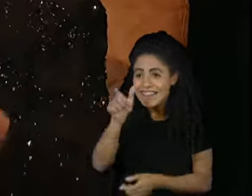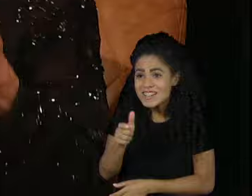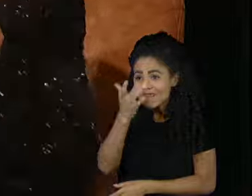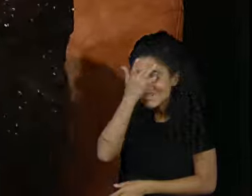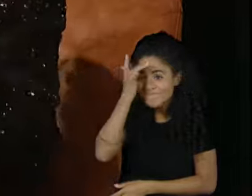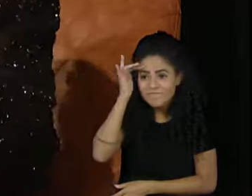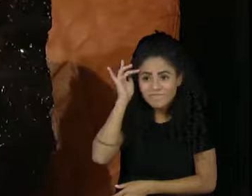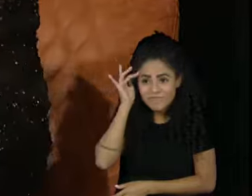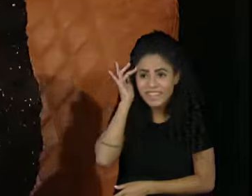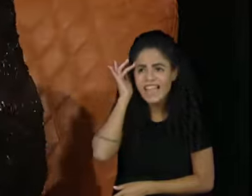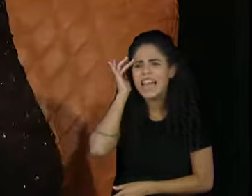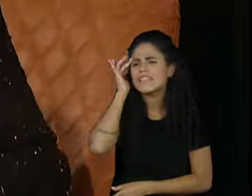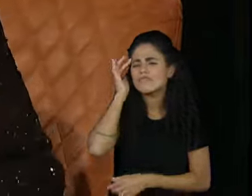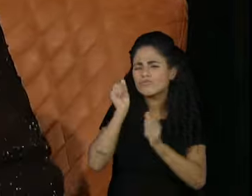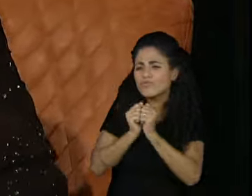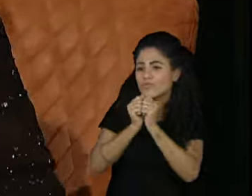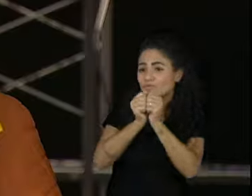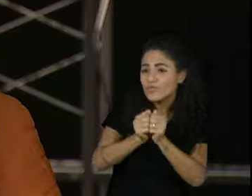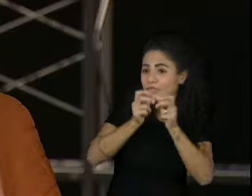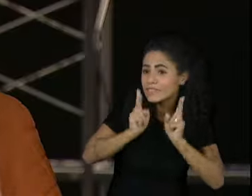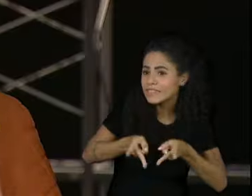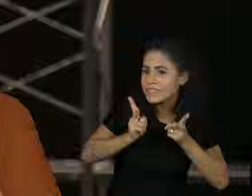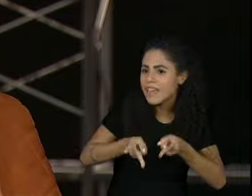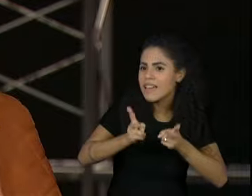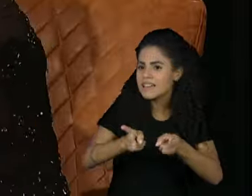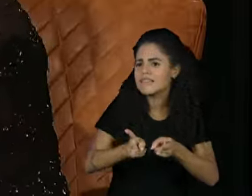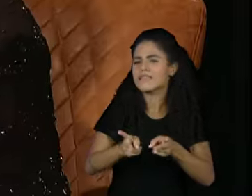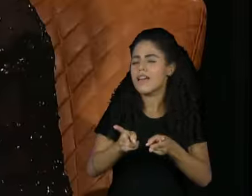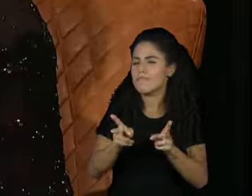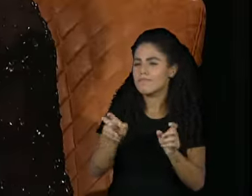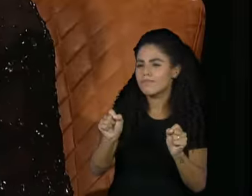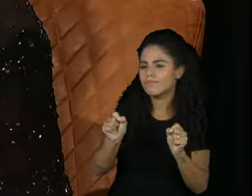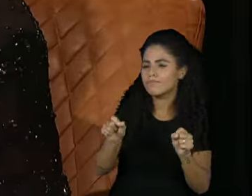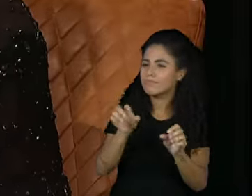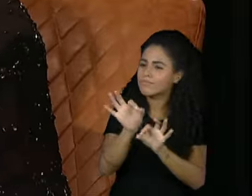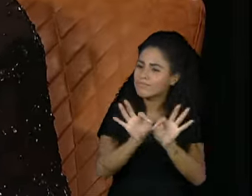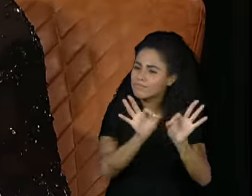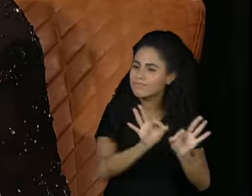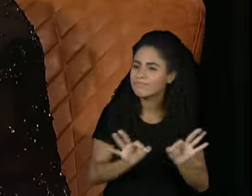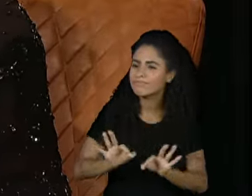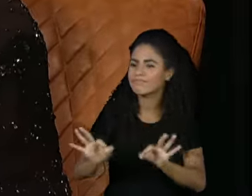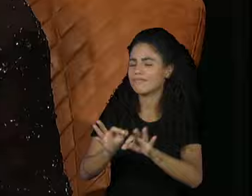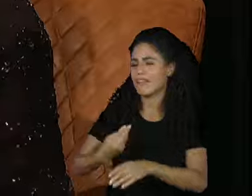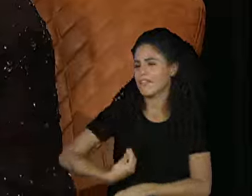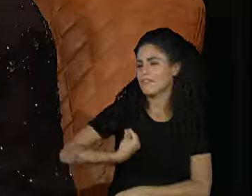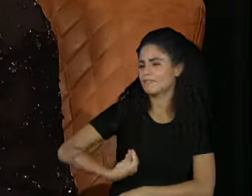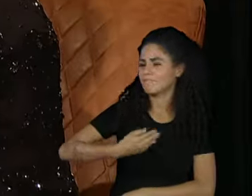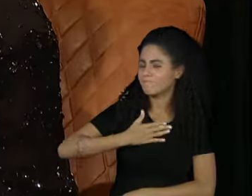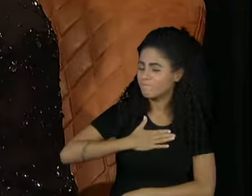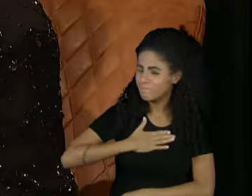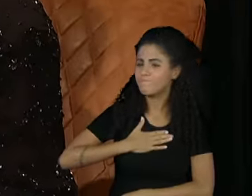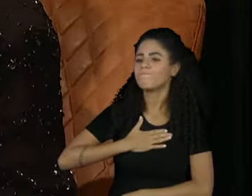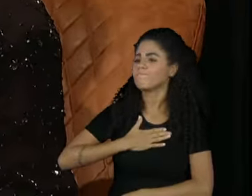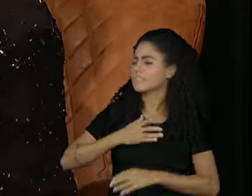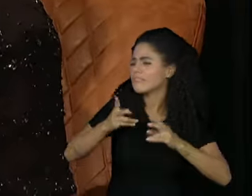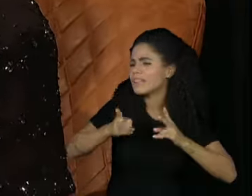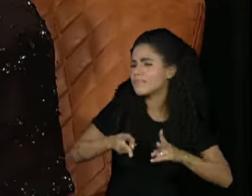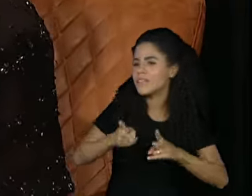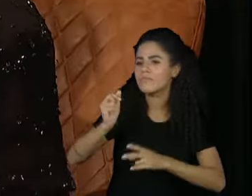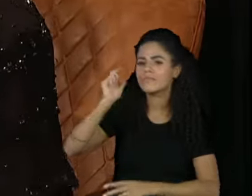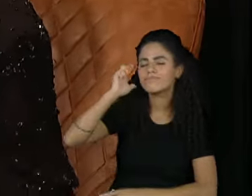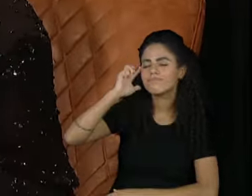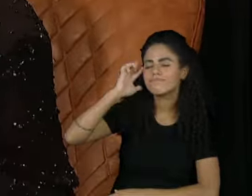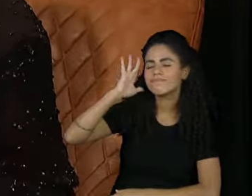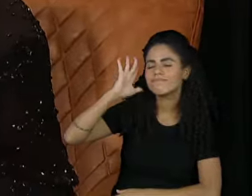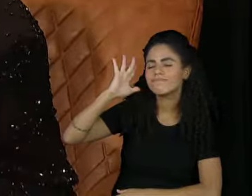que dirige a sua vida artisticamente, né, musicalmente? E é como eu disse, ele é um idealizador de sonhos,